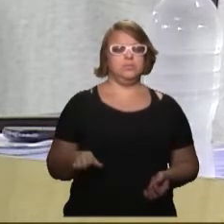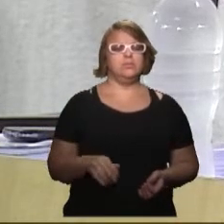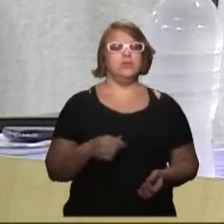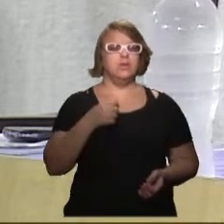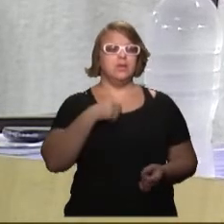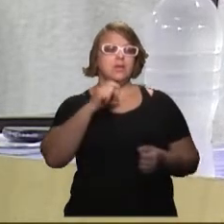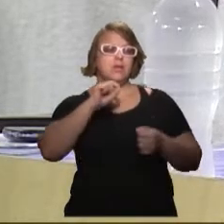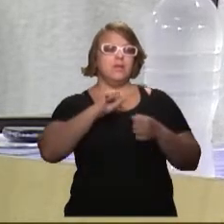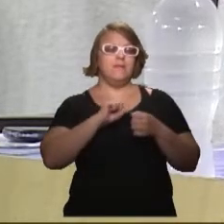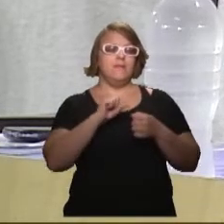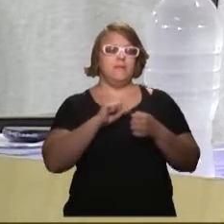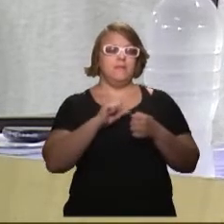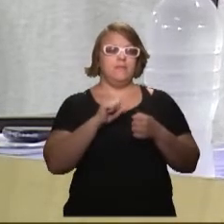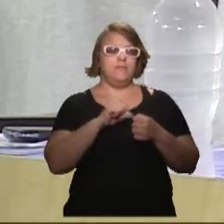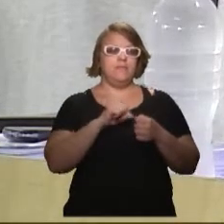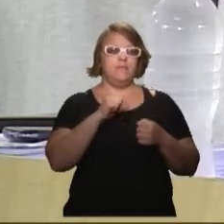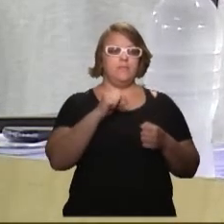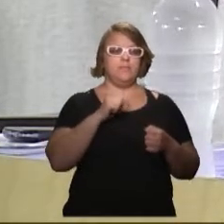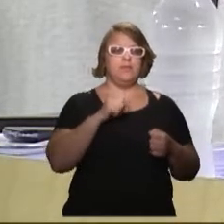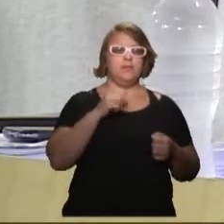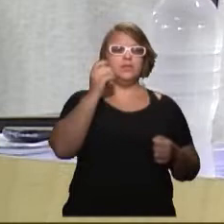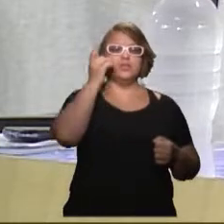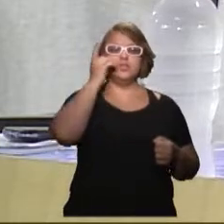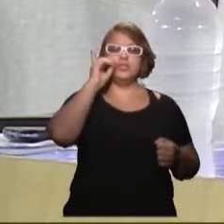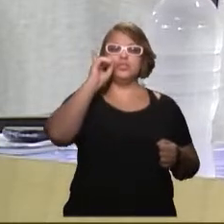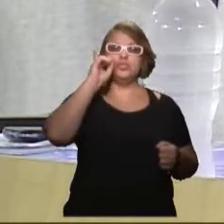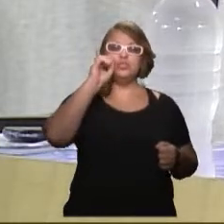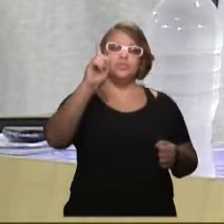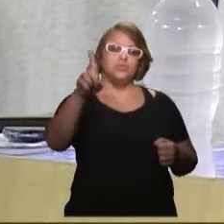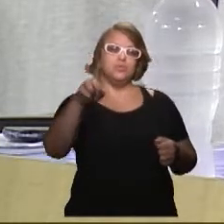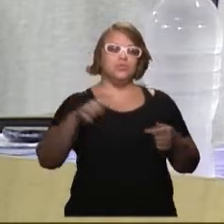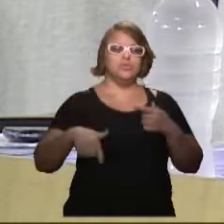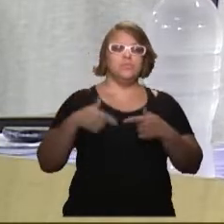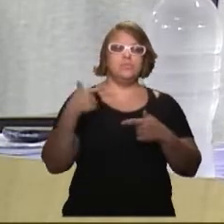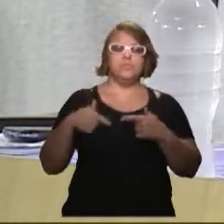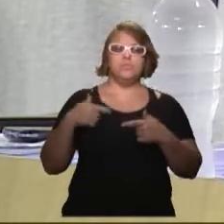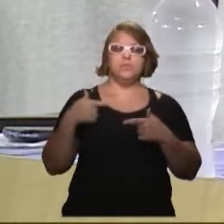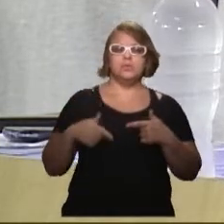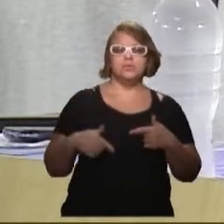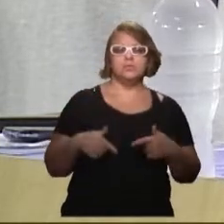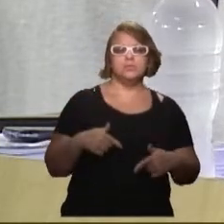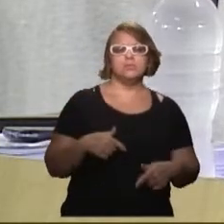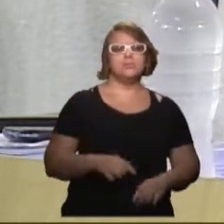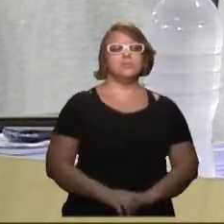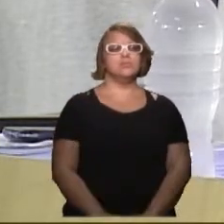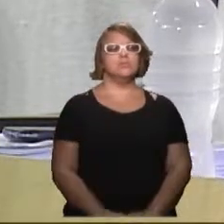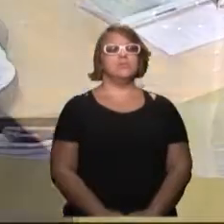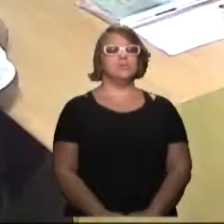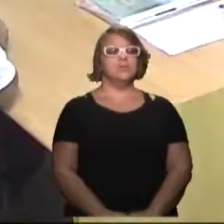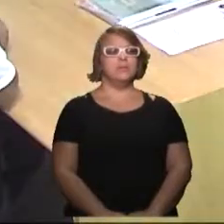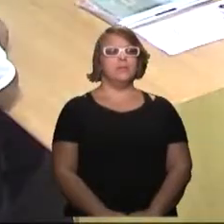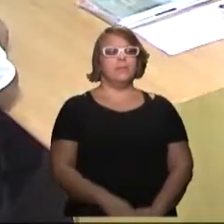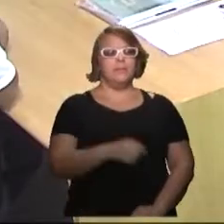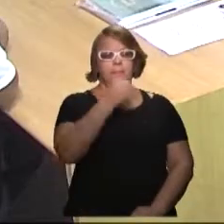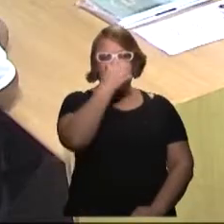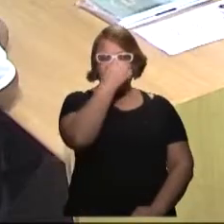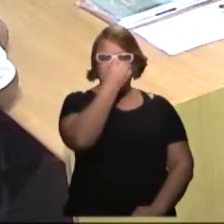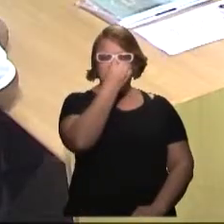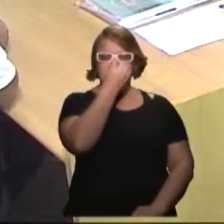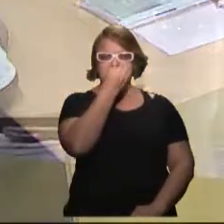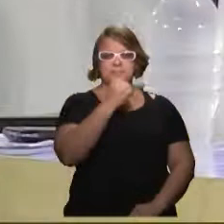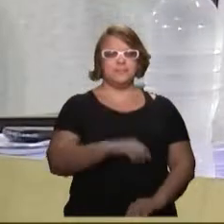faço discurso como parlamentar. Vamos continuar a votação. Eu não